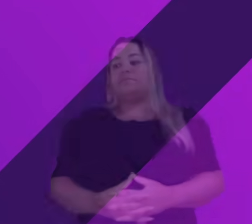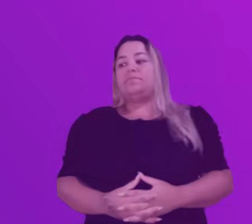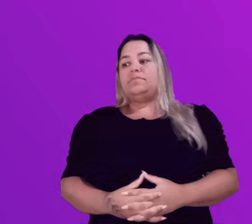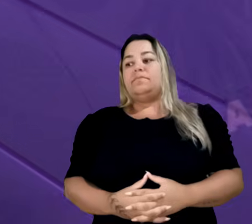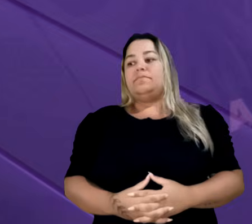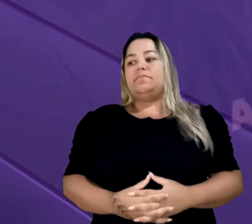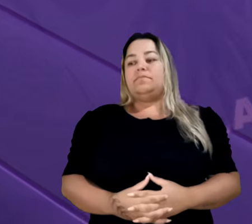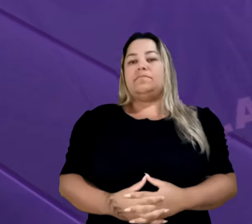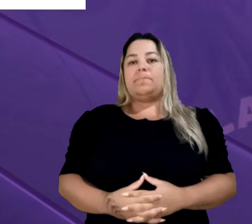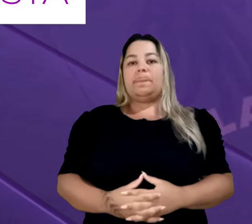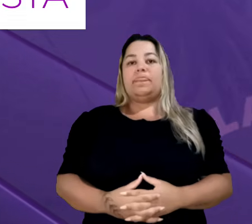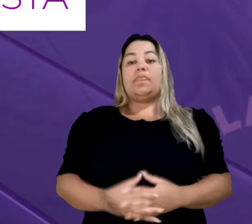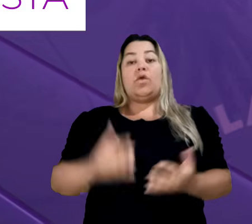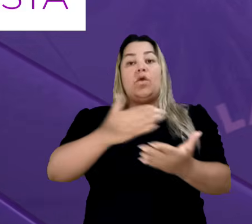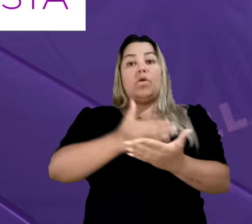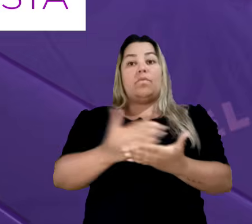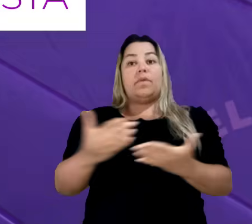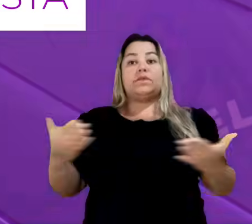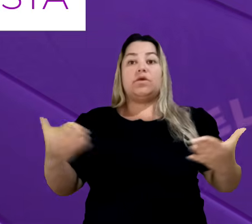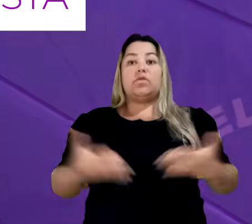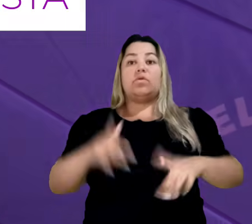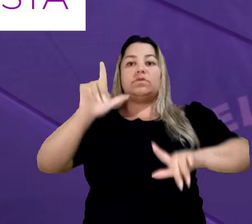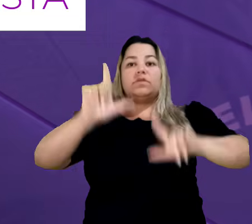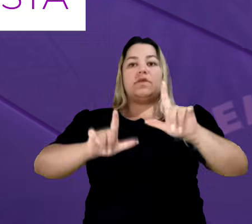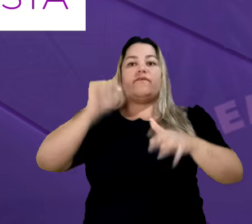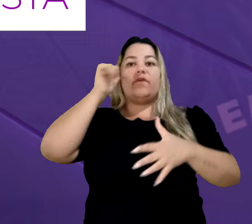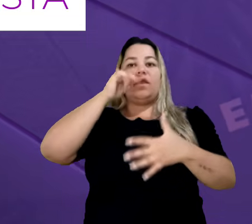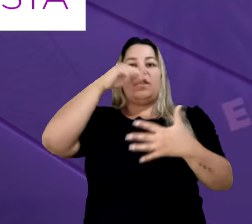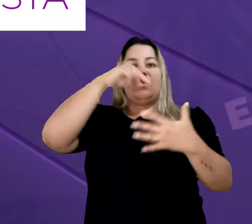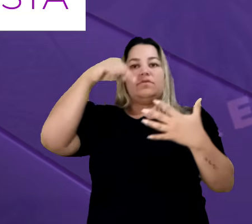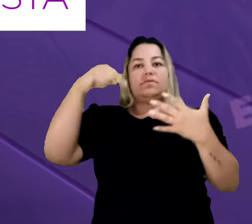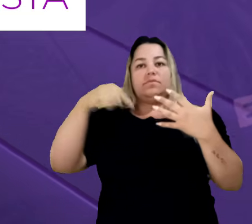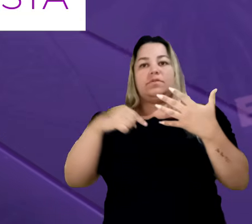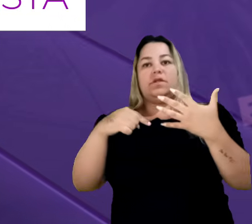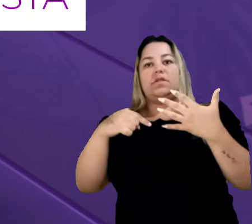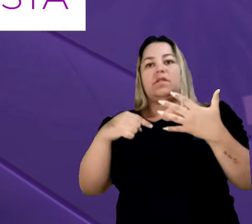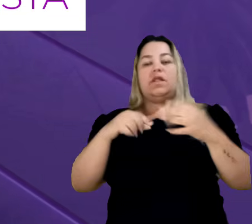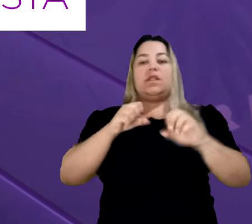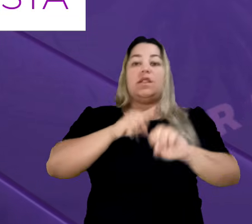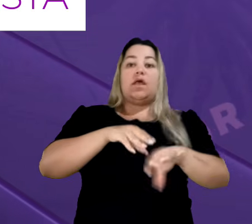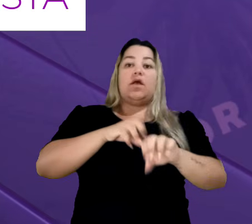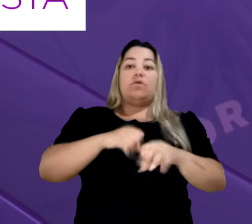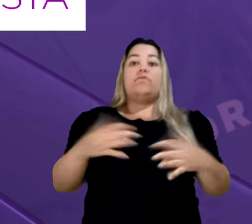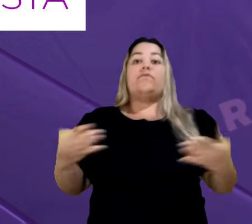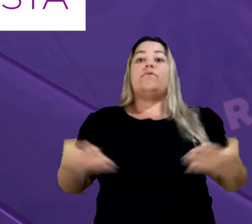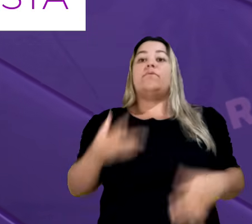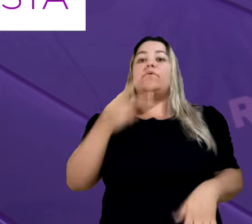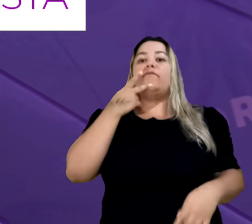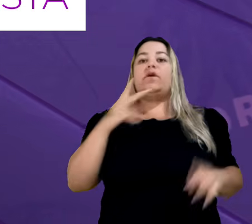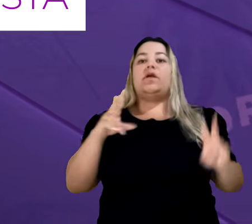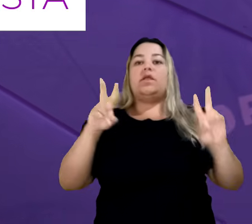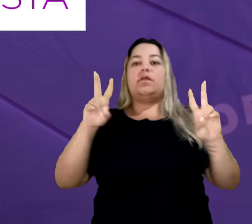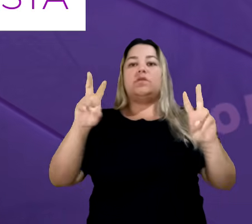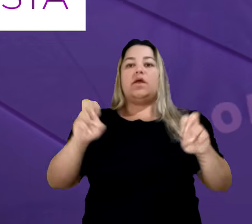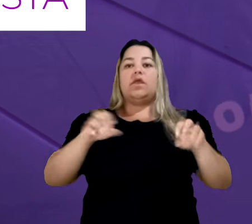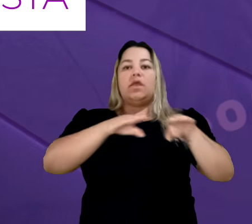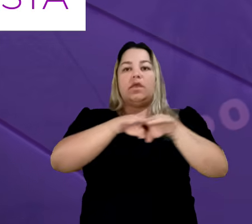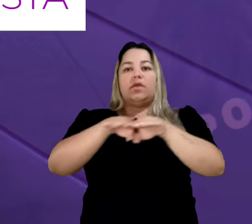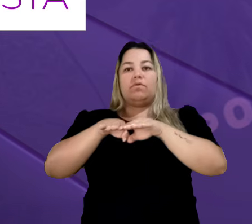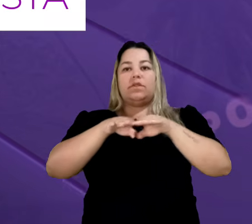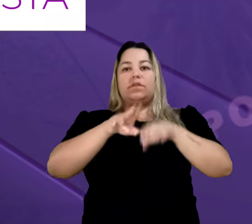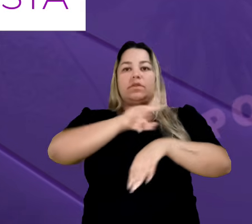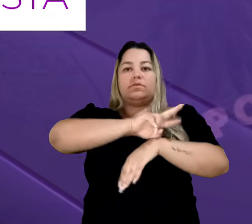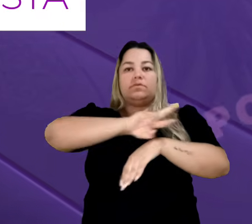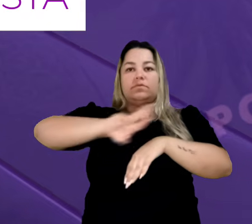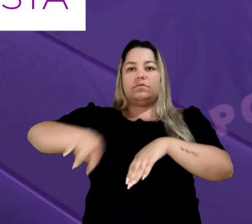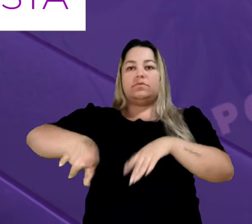Começa agora o TV Elas por Elas. E na aula de hoje vamos falar sobre equidade de gênero e remuneração